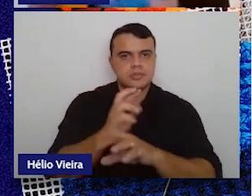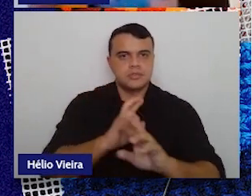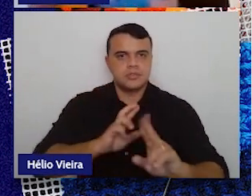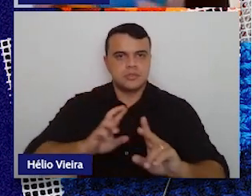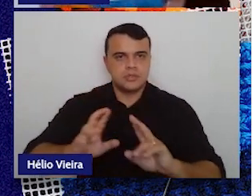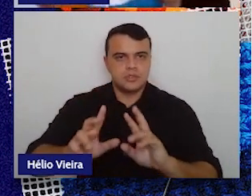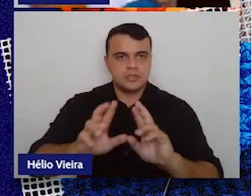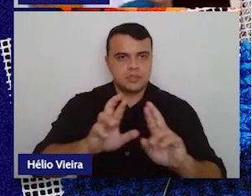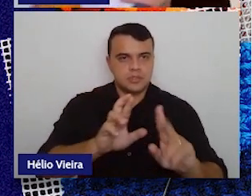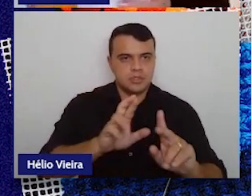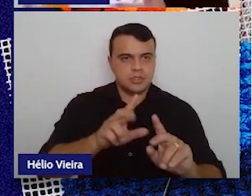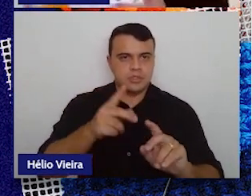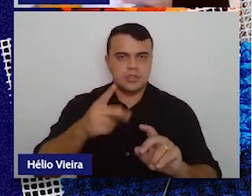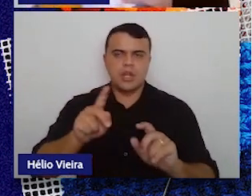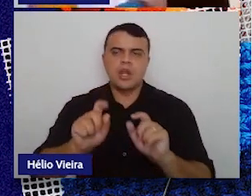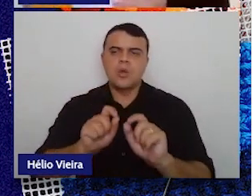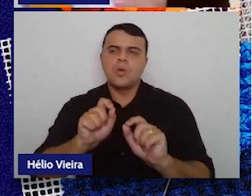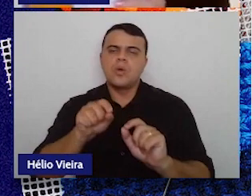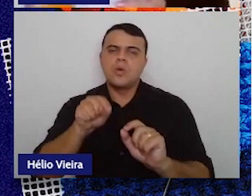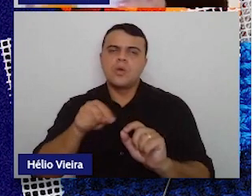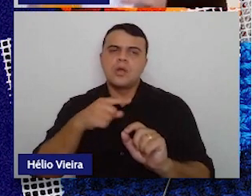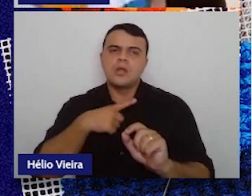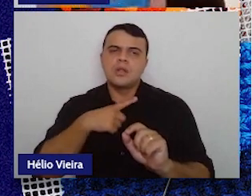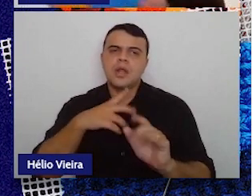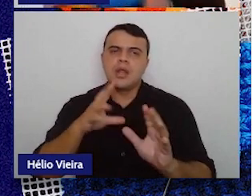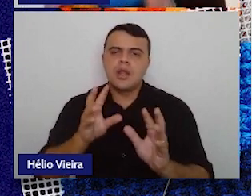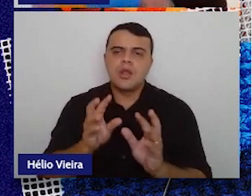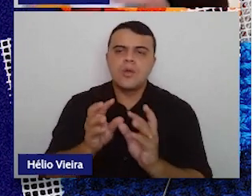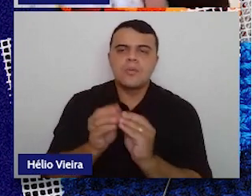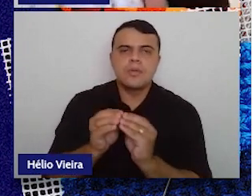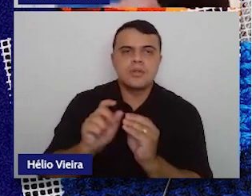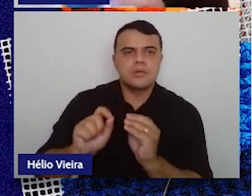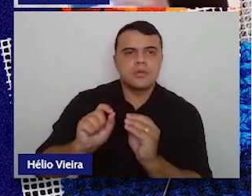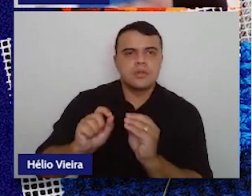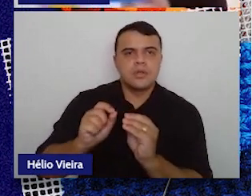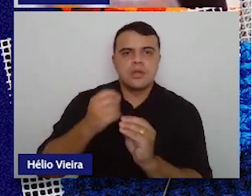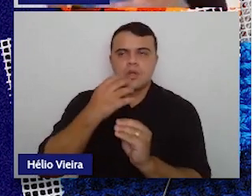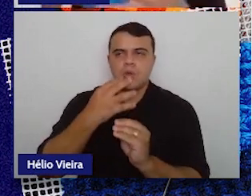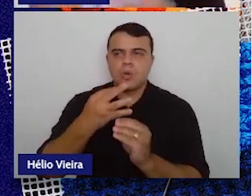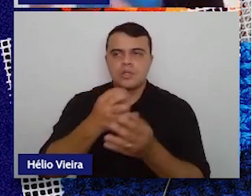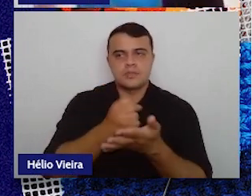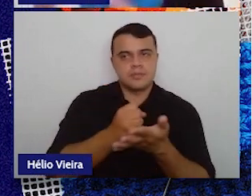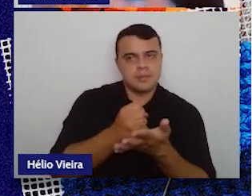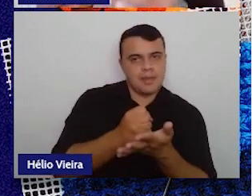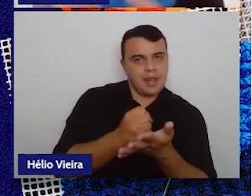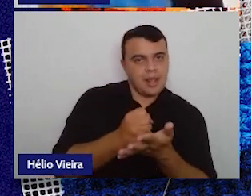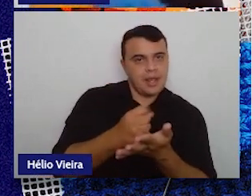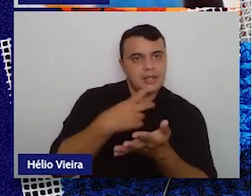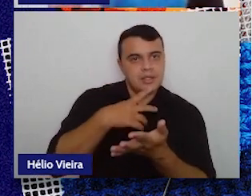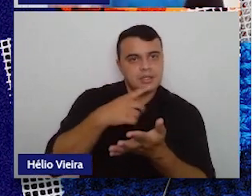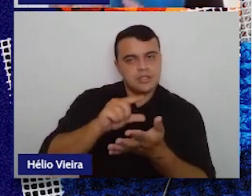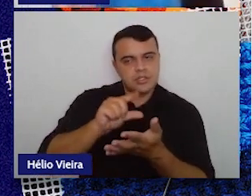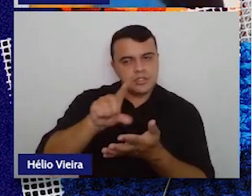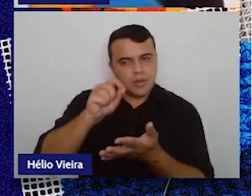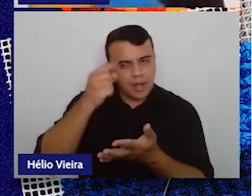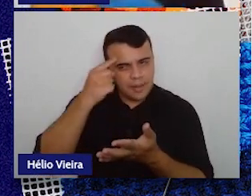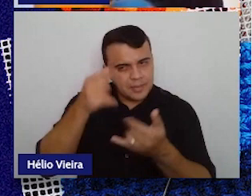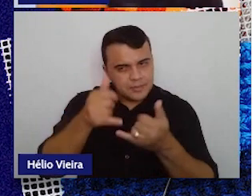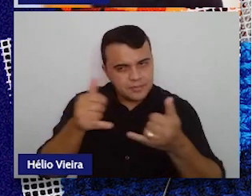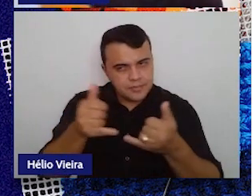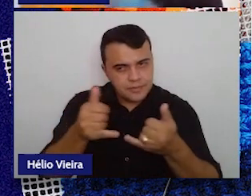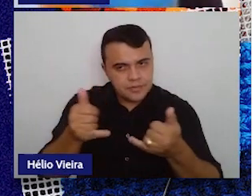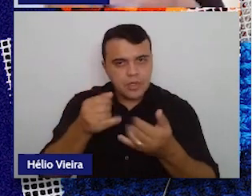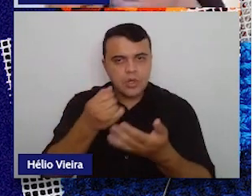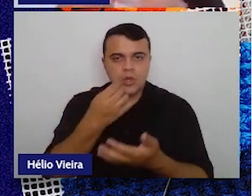artes é o que é complementar, o que é cores primárias, escolher linhas, pensando essa questão